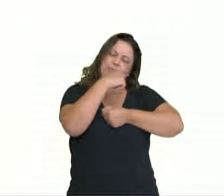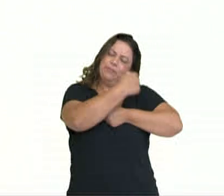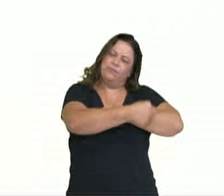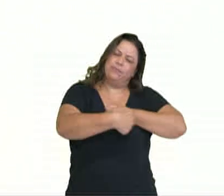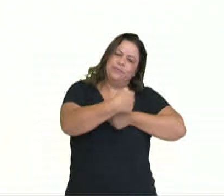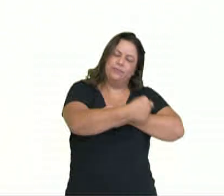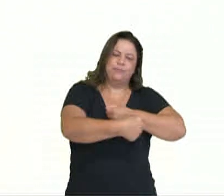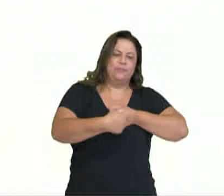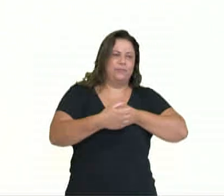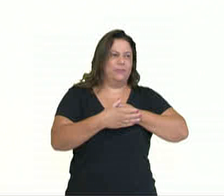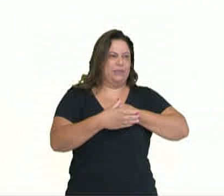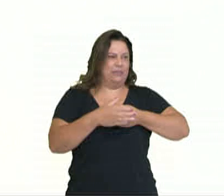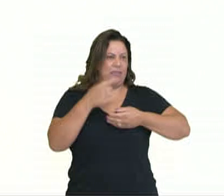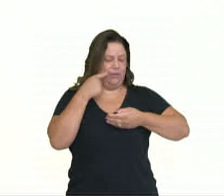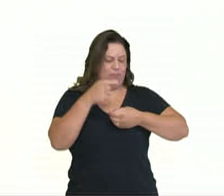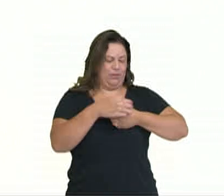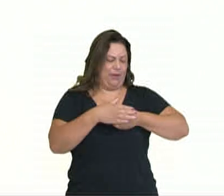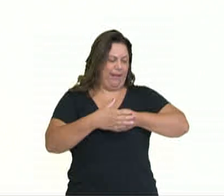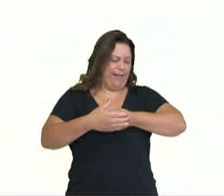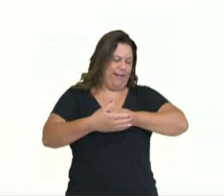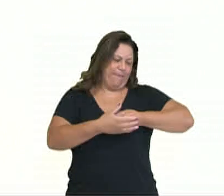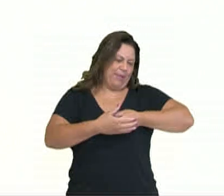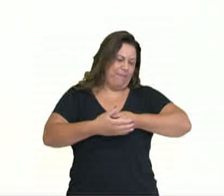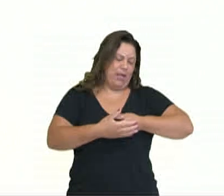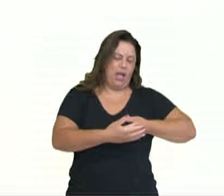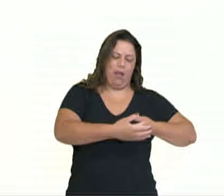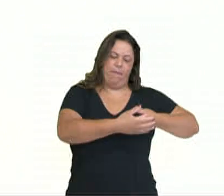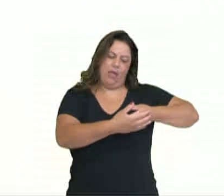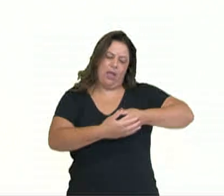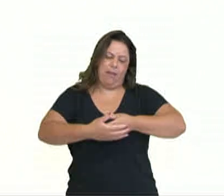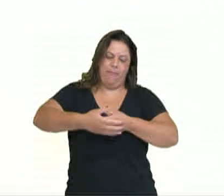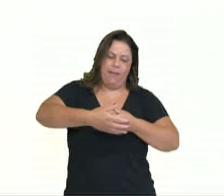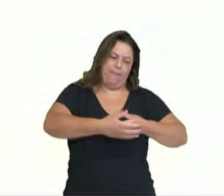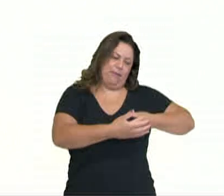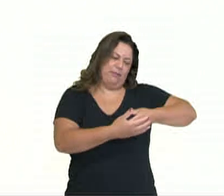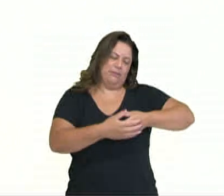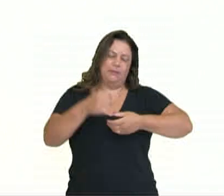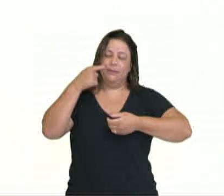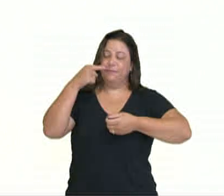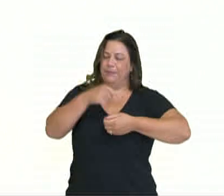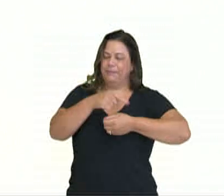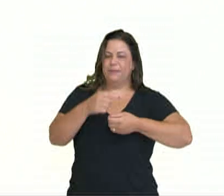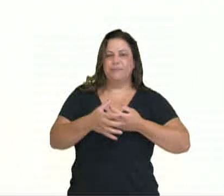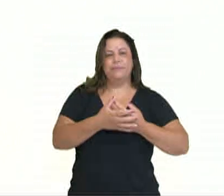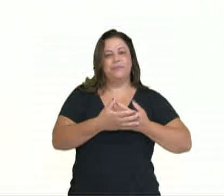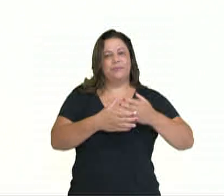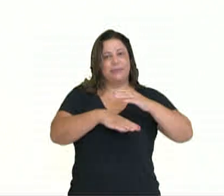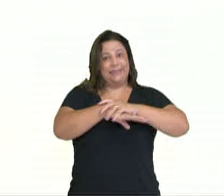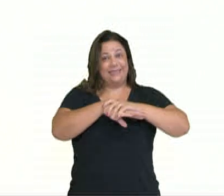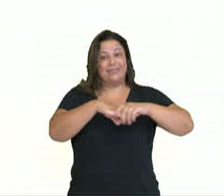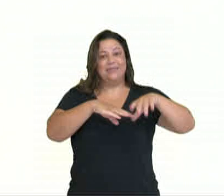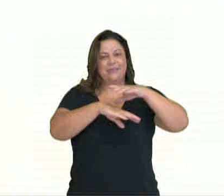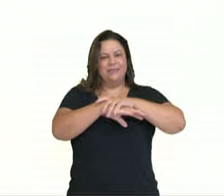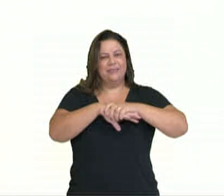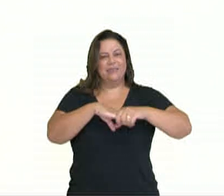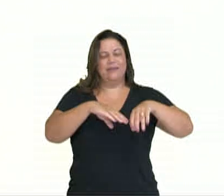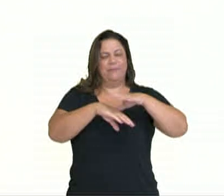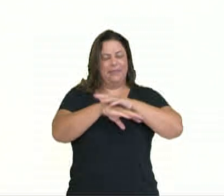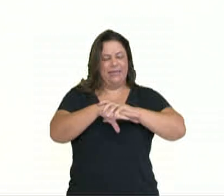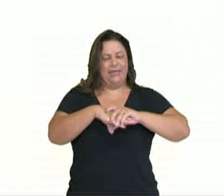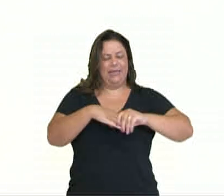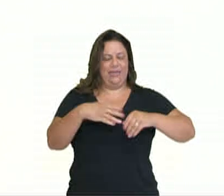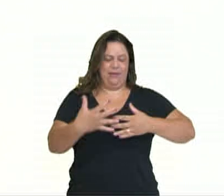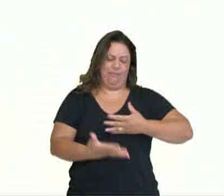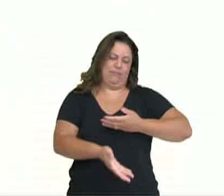pôs-se a niná-la com um brando movimento de cadeira de balanço. Suas mãos destacavam-se exaltadas sobre